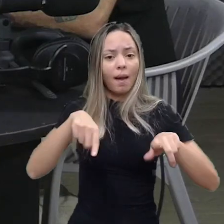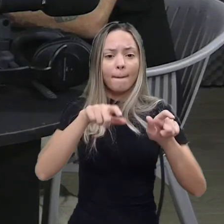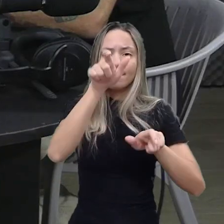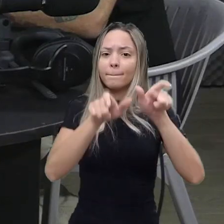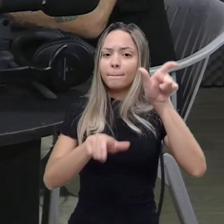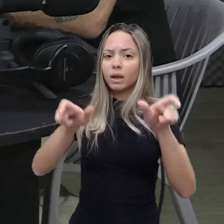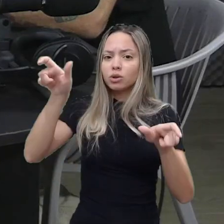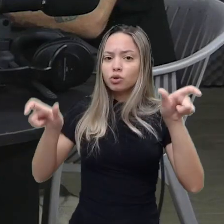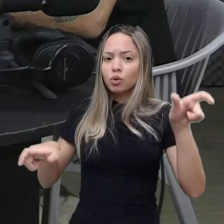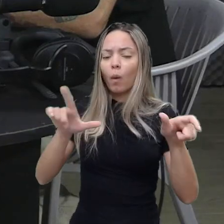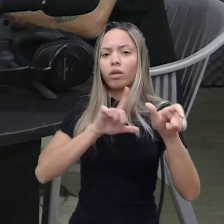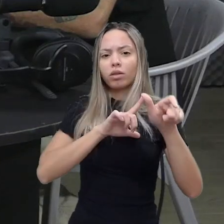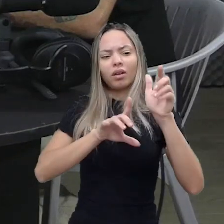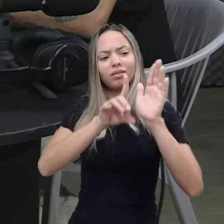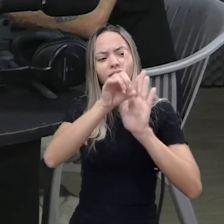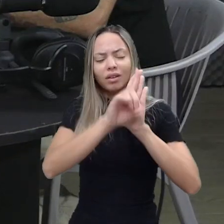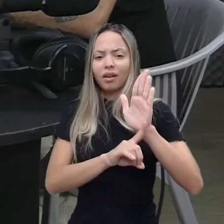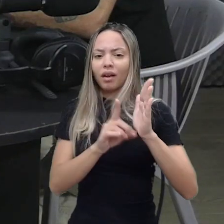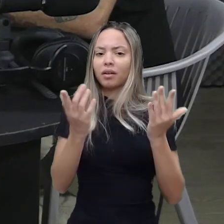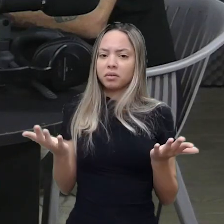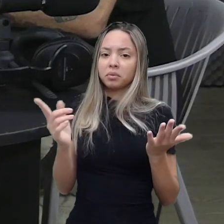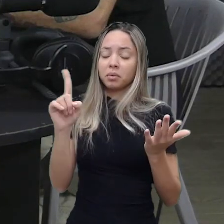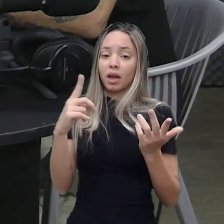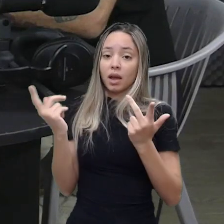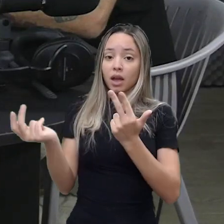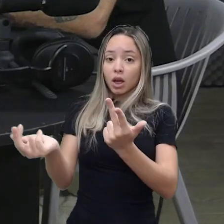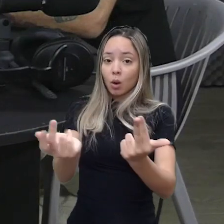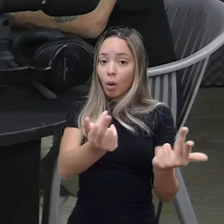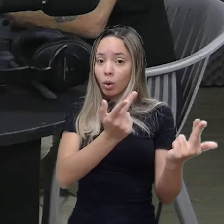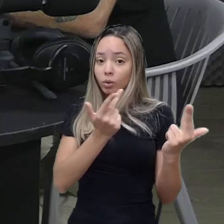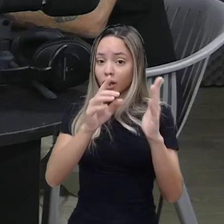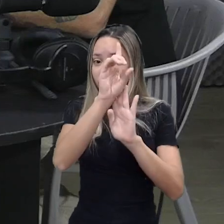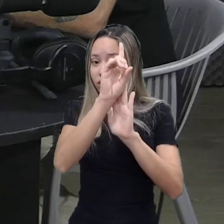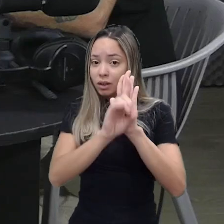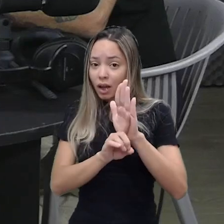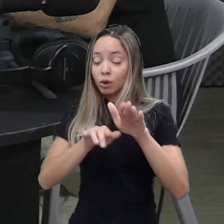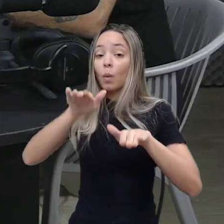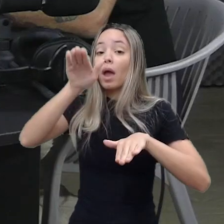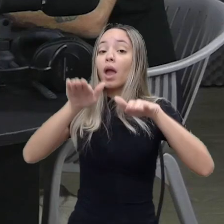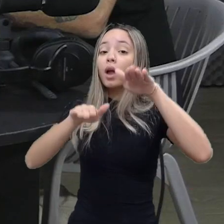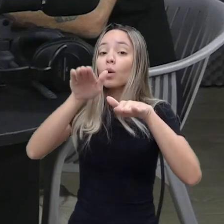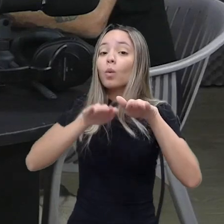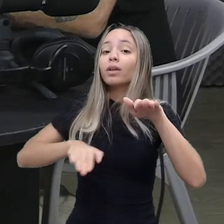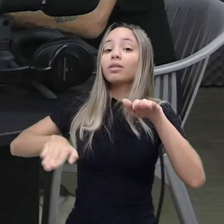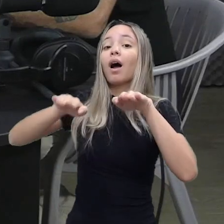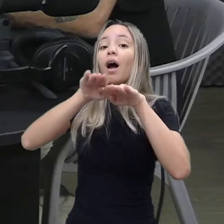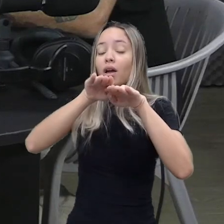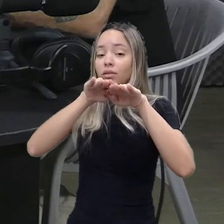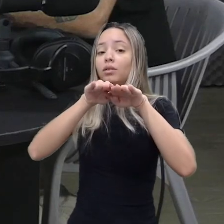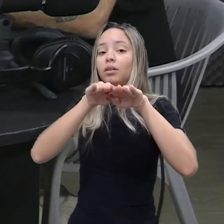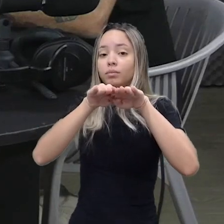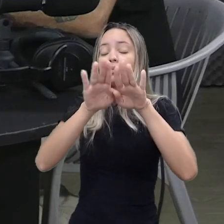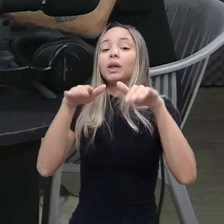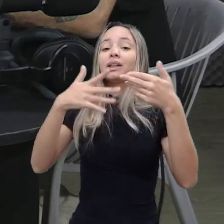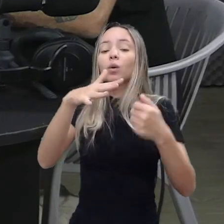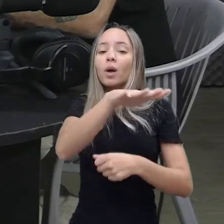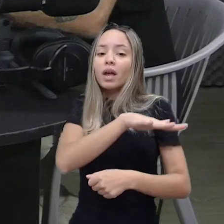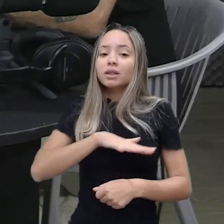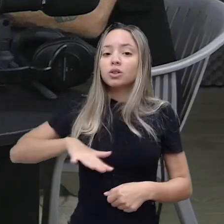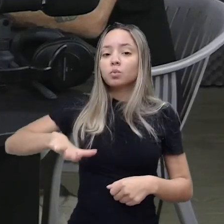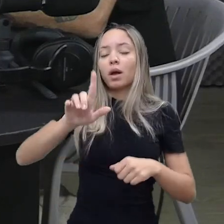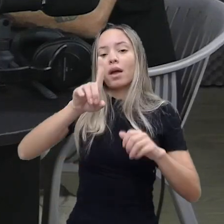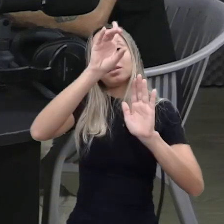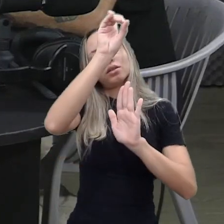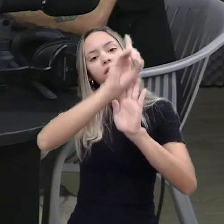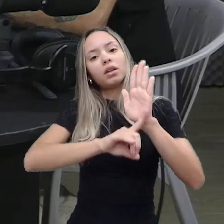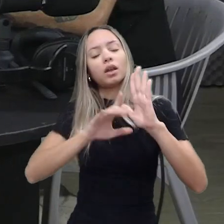de direitos, né? A gente está falando em igualdade de direito, em equidade. Então, esses espaços é de direito para todos.